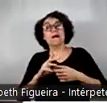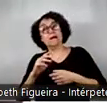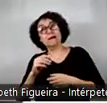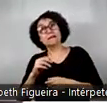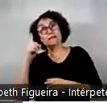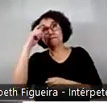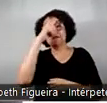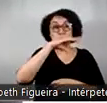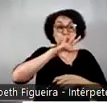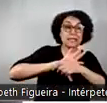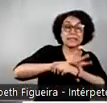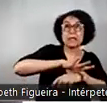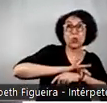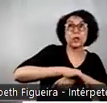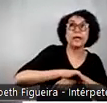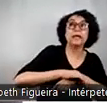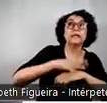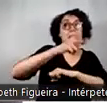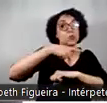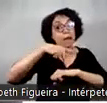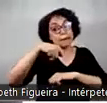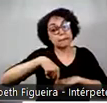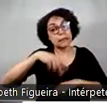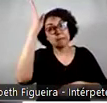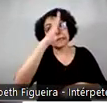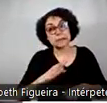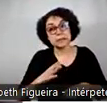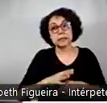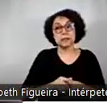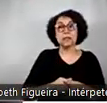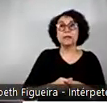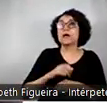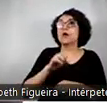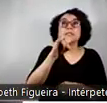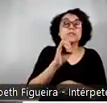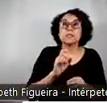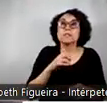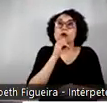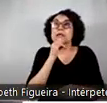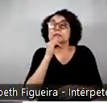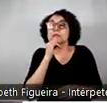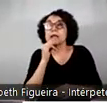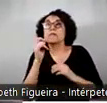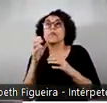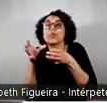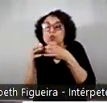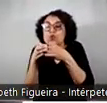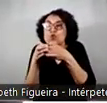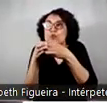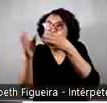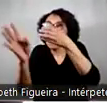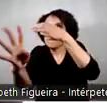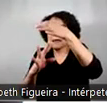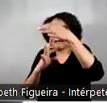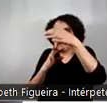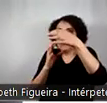assim, pessoas migrantes que se reuniam, elas poderiam ser presas. As pessoas migrantes não poderiam fazer parte de nenhum tipo de sindicato,